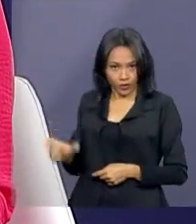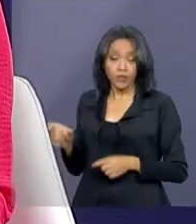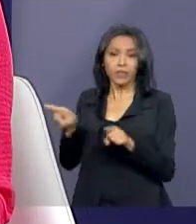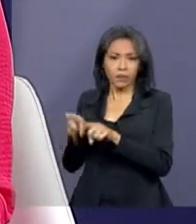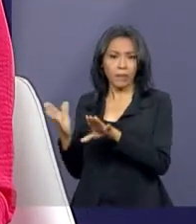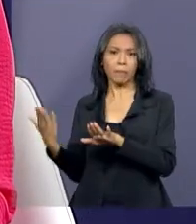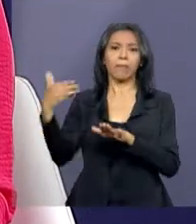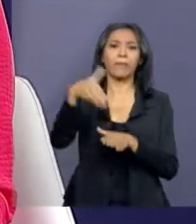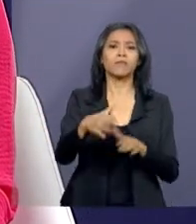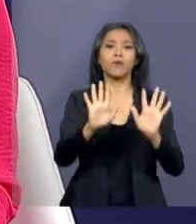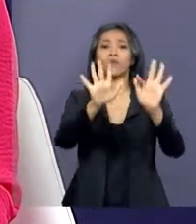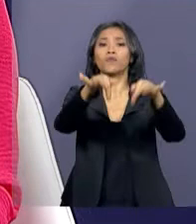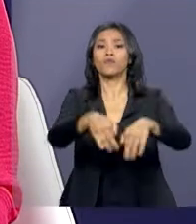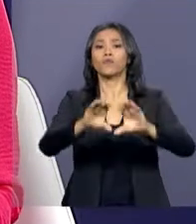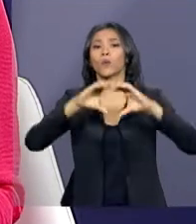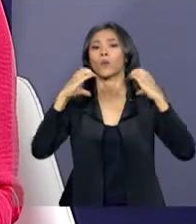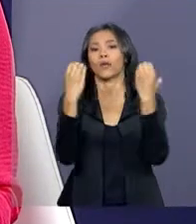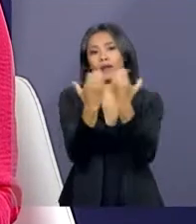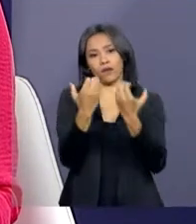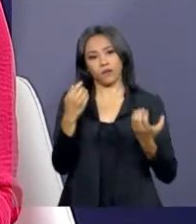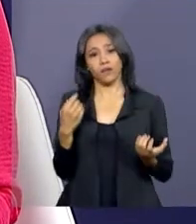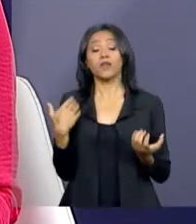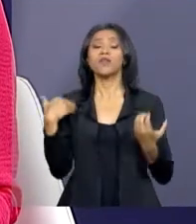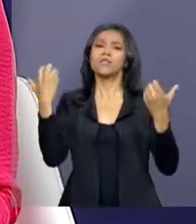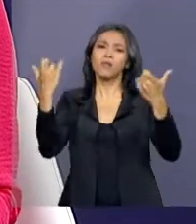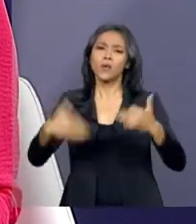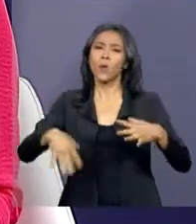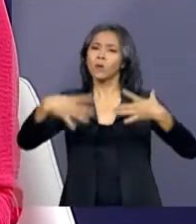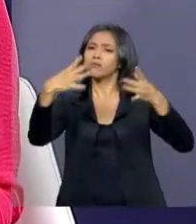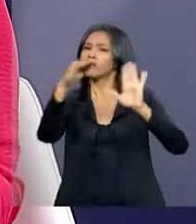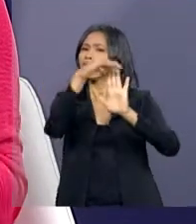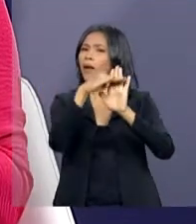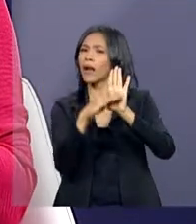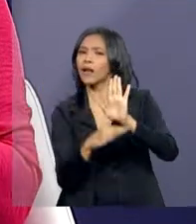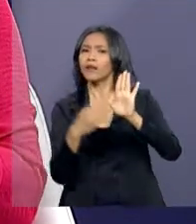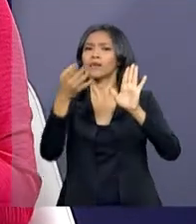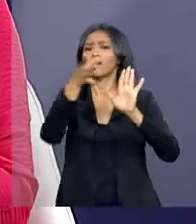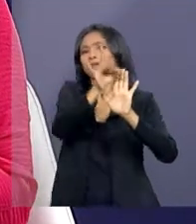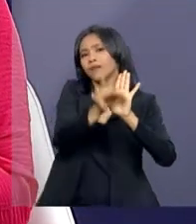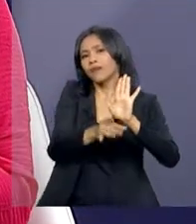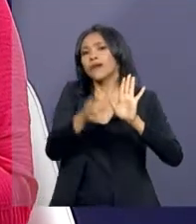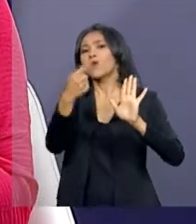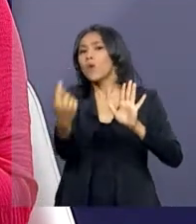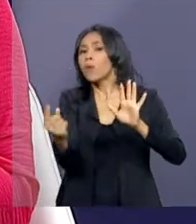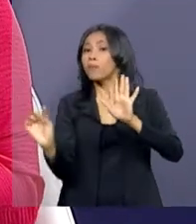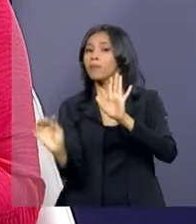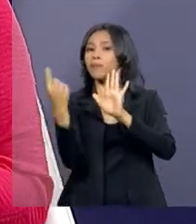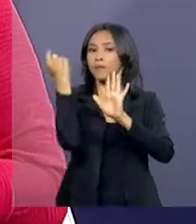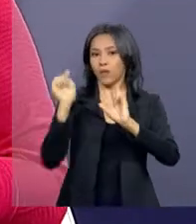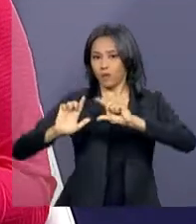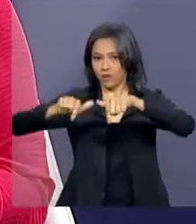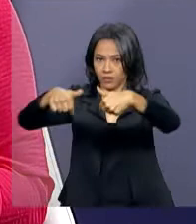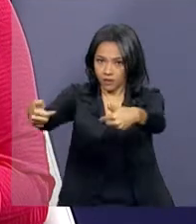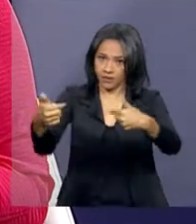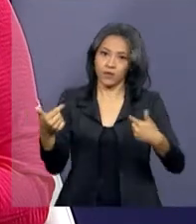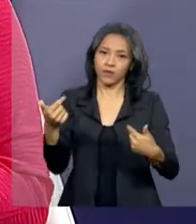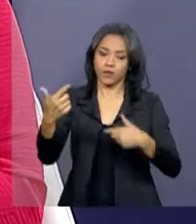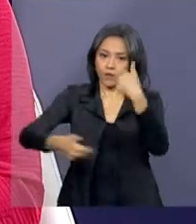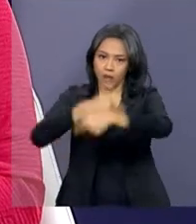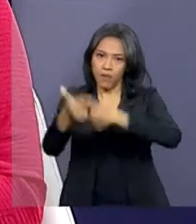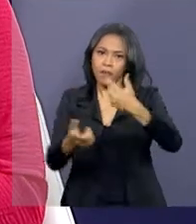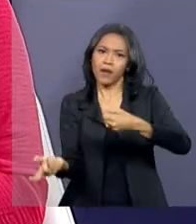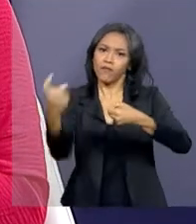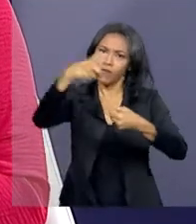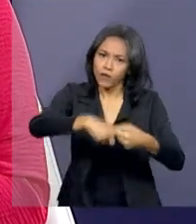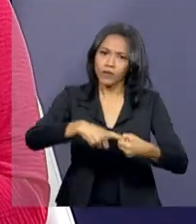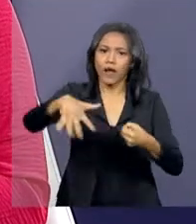do encerramento desse encontro citou o programa de parcerias de investimentos como primeira ação do governo para retomar o setor de óleo e